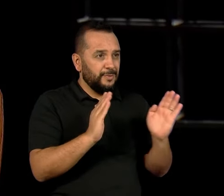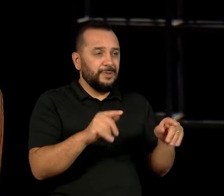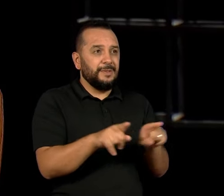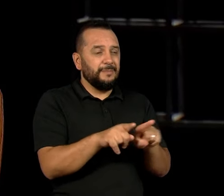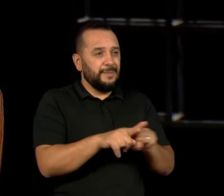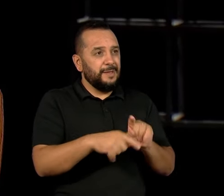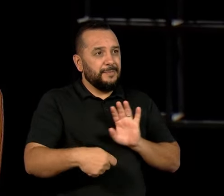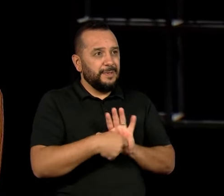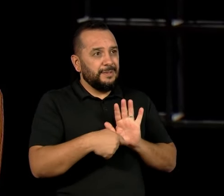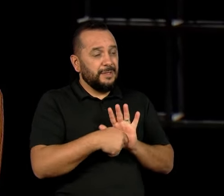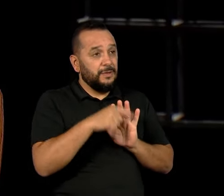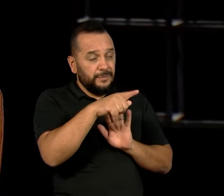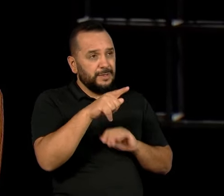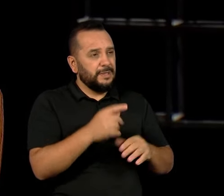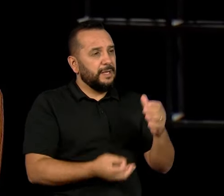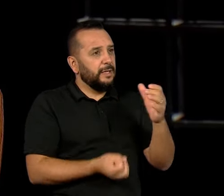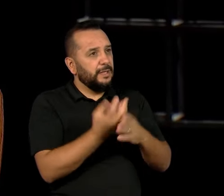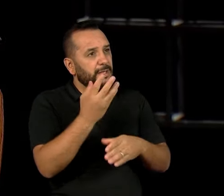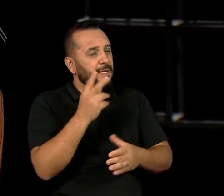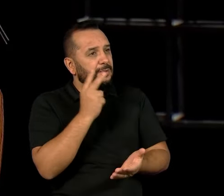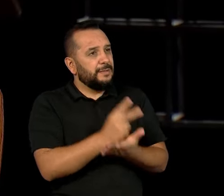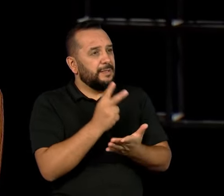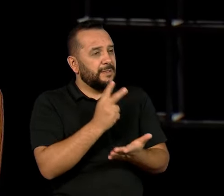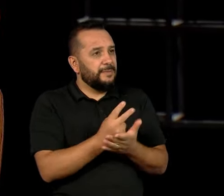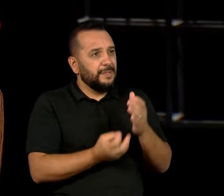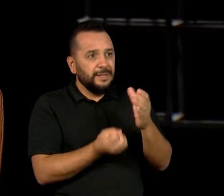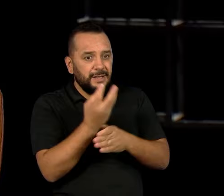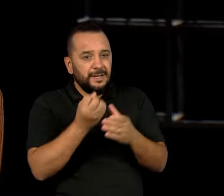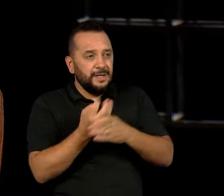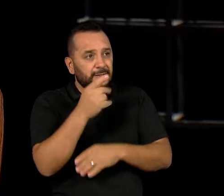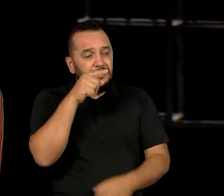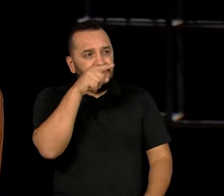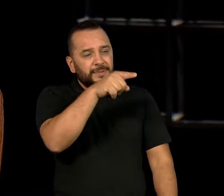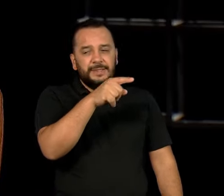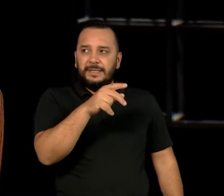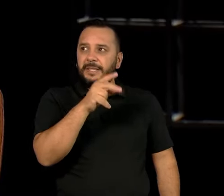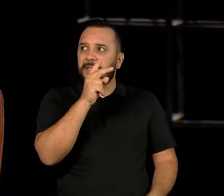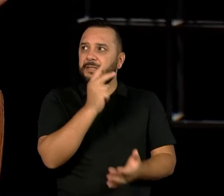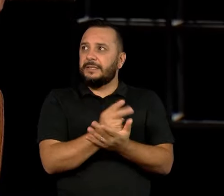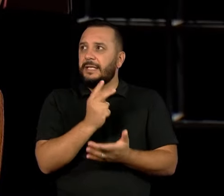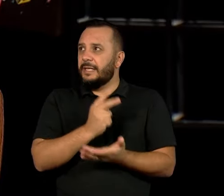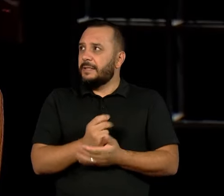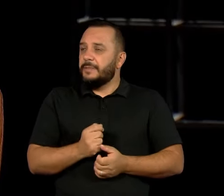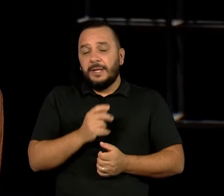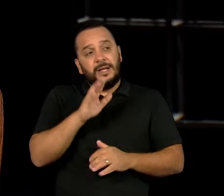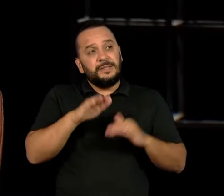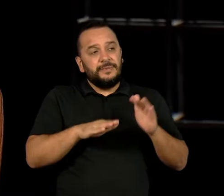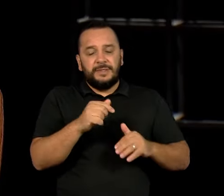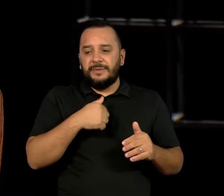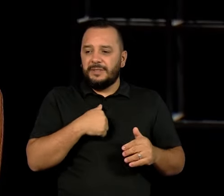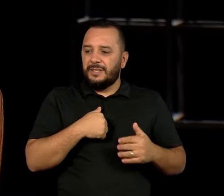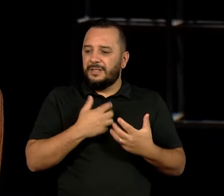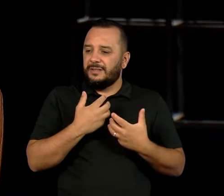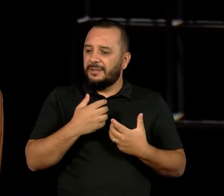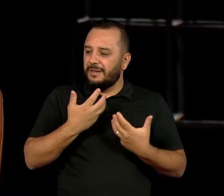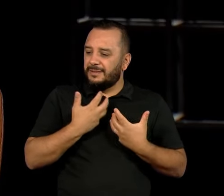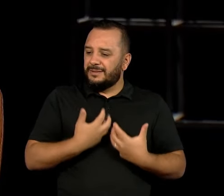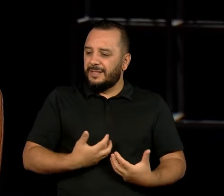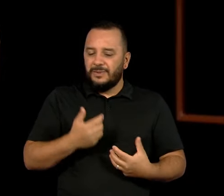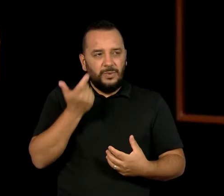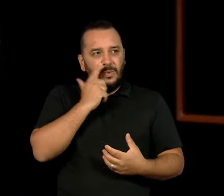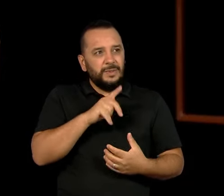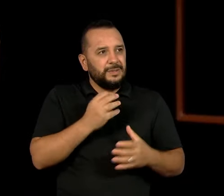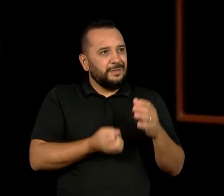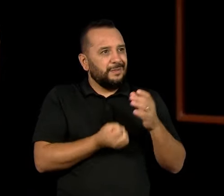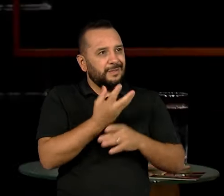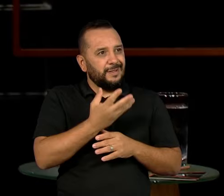está criando, né, o tempo todo. Então, assim, nem sempre você está, né, de repente você está num dia que você fala, nossa, não estou conseguindo criar, né? Nem